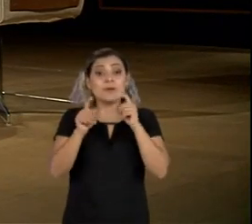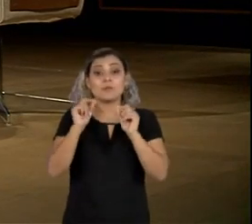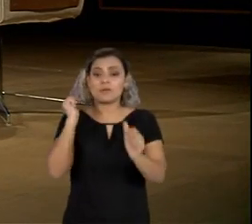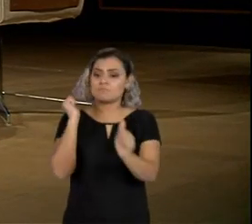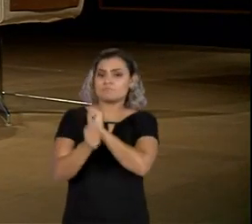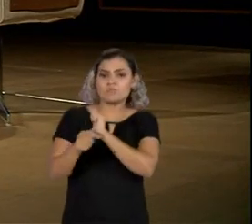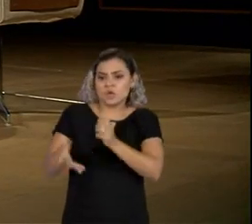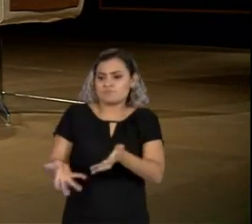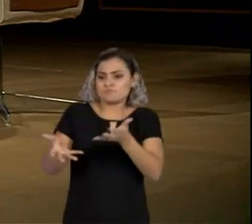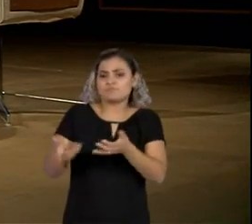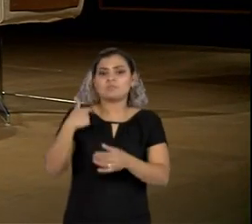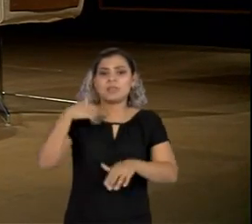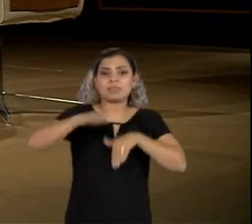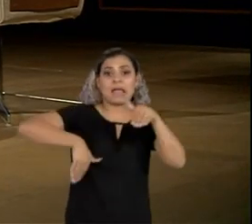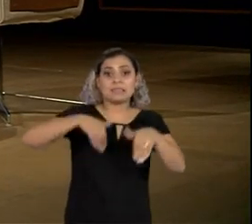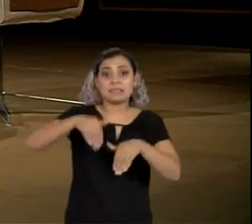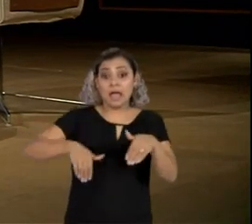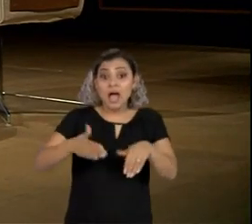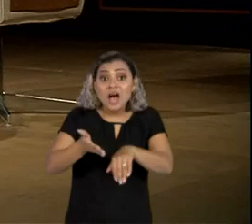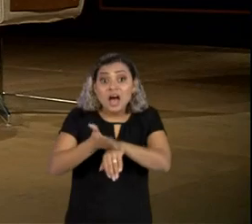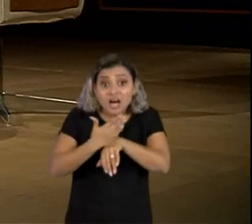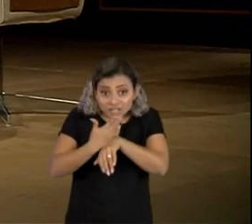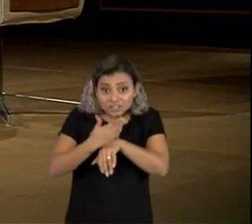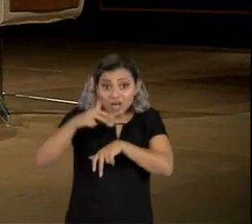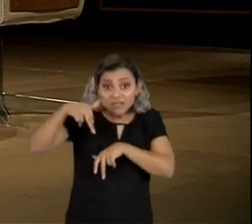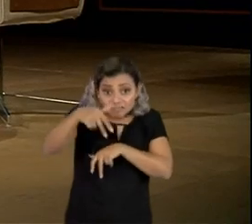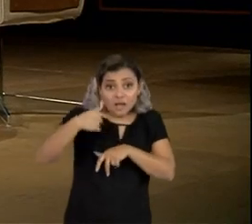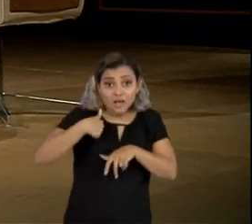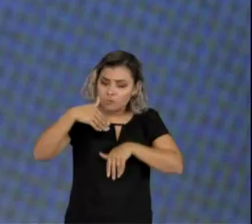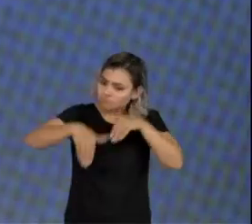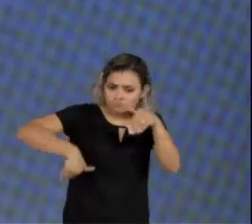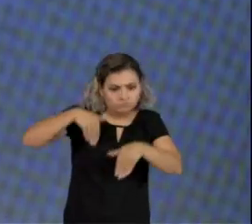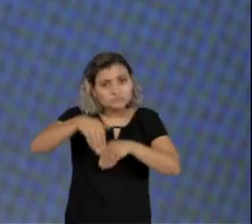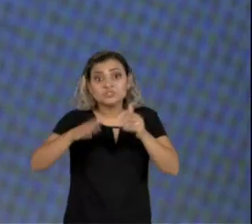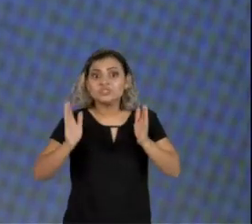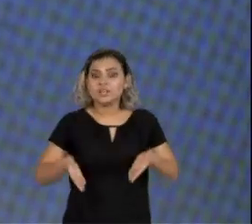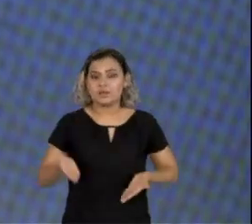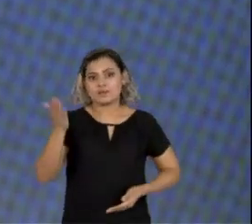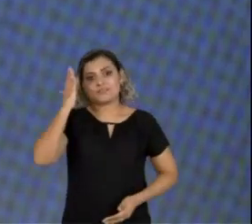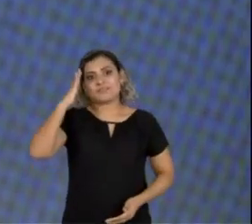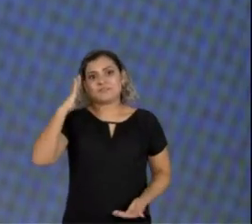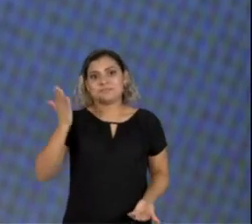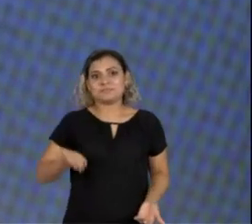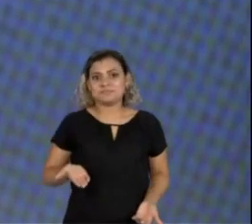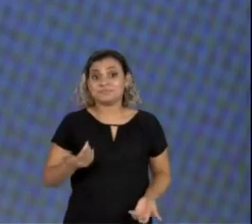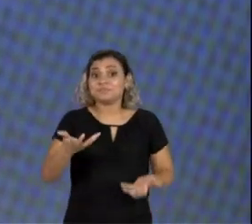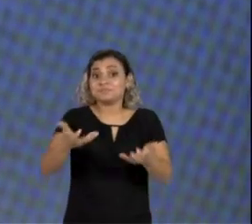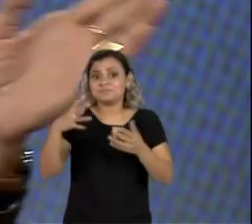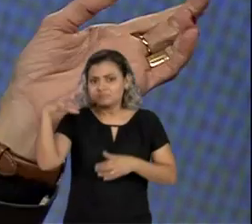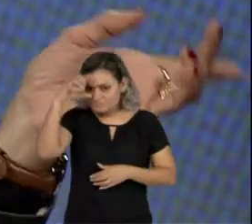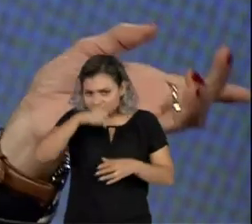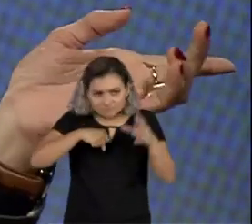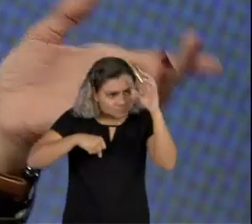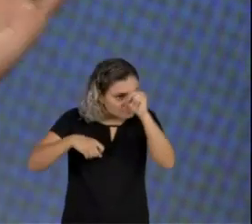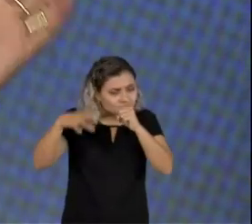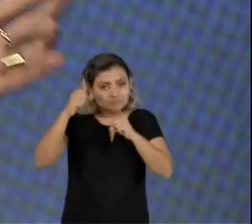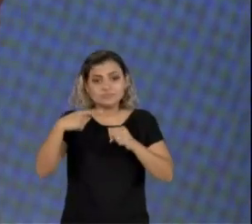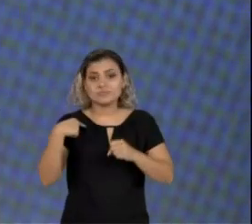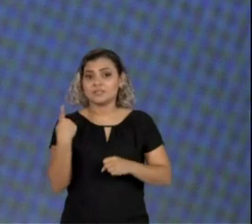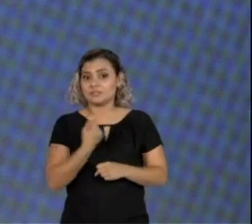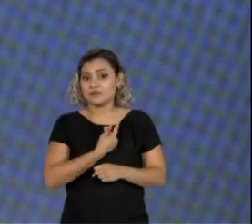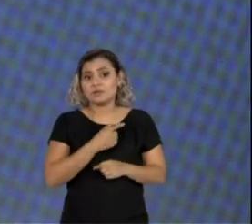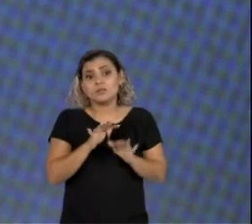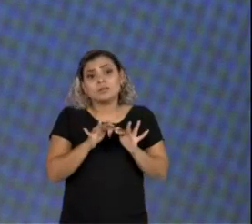aprendi a nadar antes de saber quase andar, eu já estava na piscina. E tudo que eu quis aprender, apesar de nós sermos pessoas